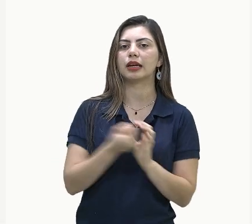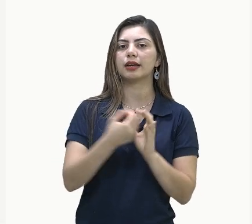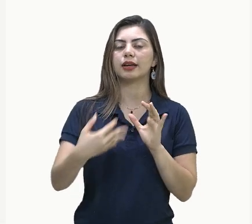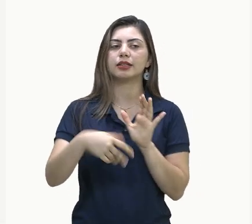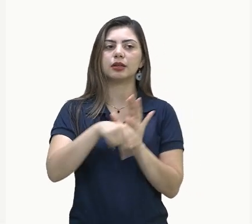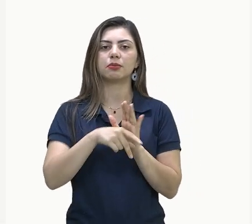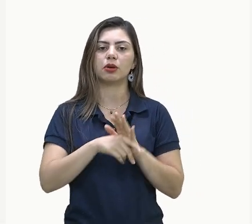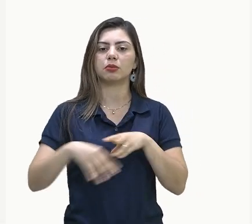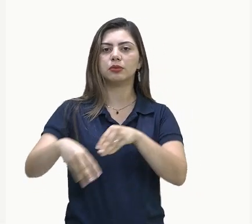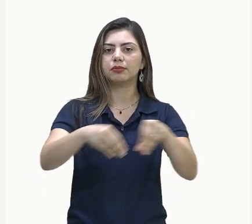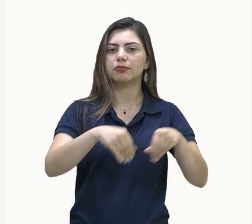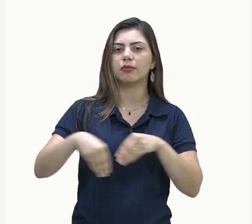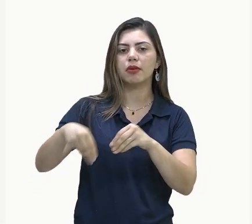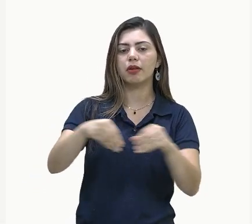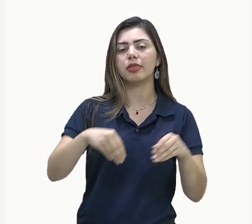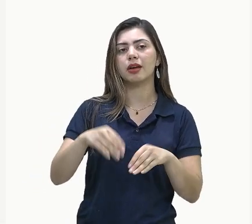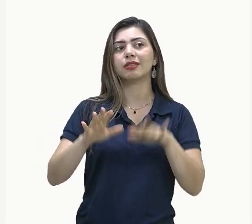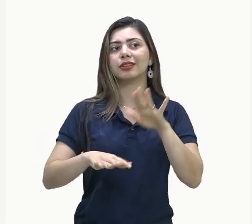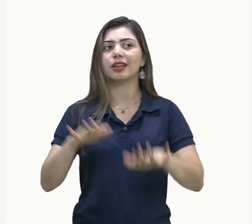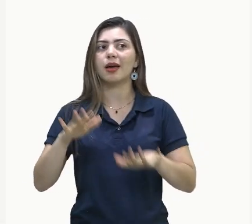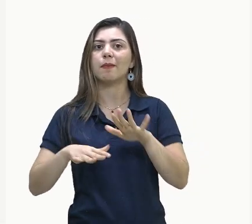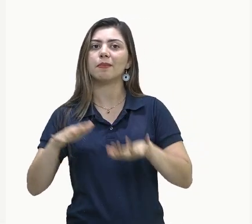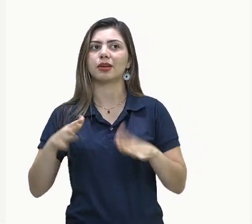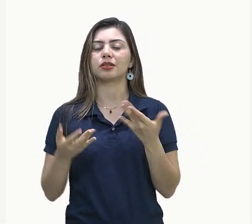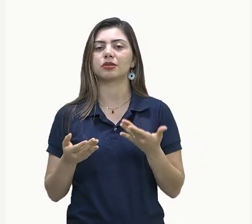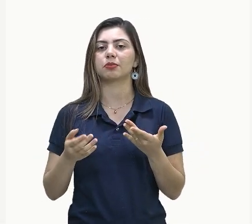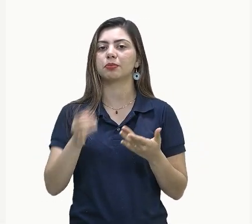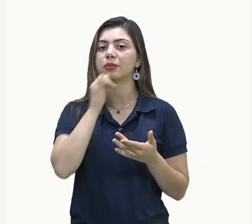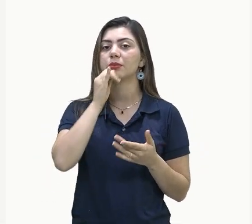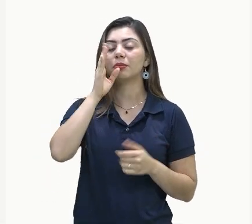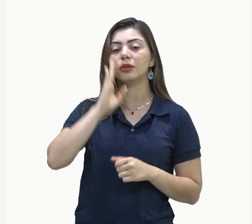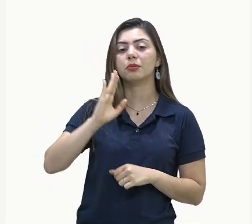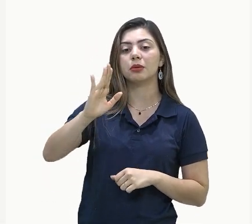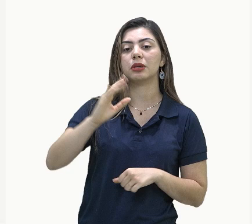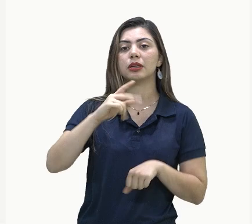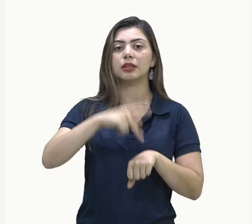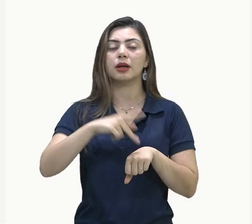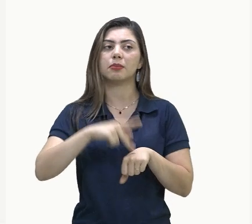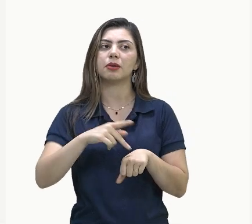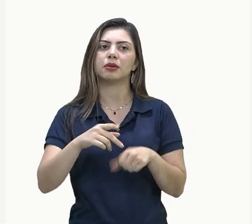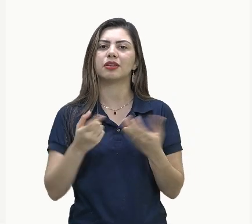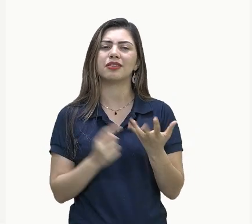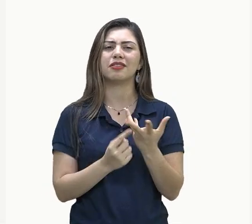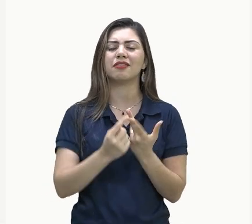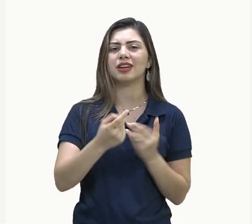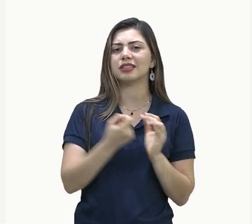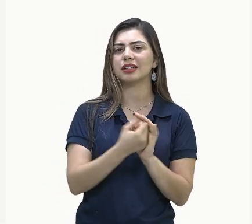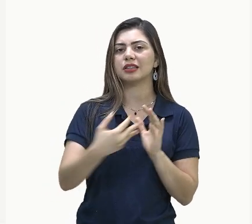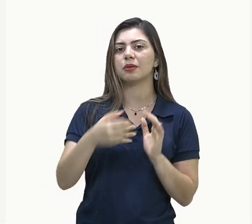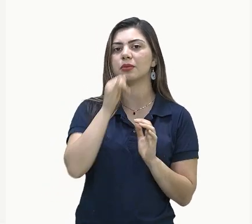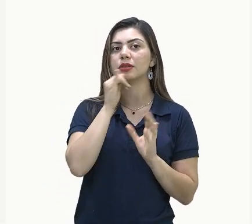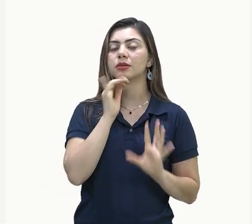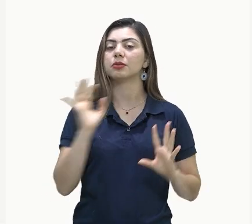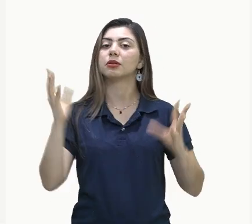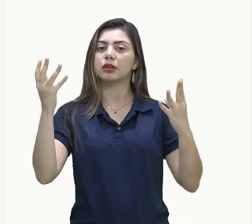do solo depende principalmente da rocha matriz e de outros fatores também, tipo o climático, certo? Bem,